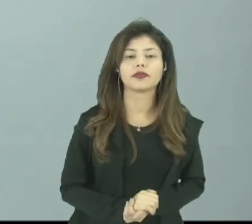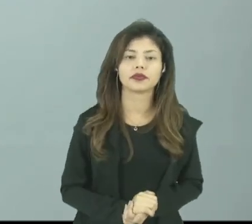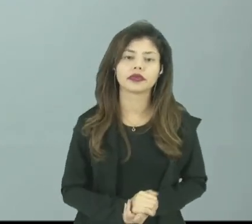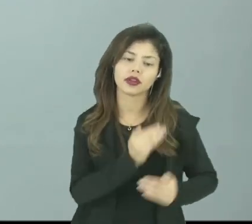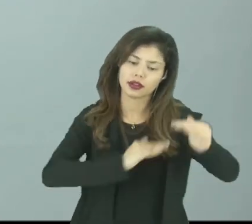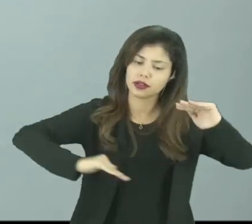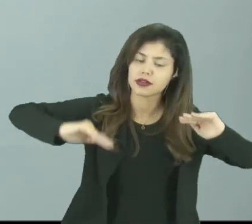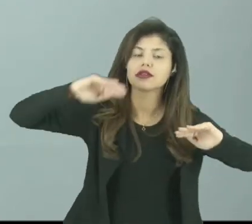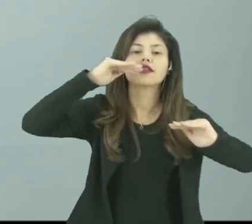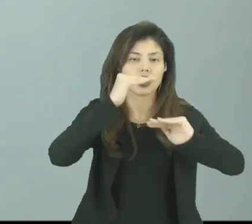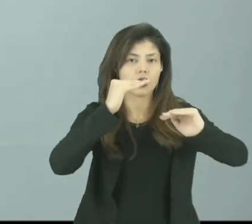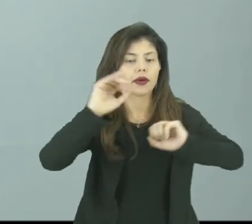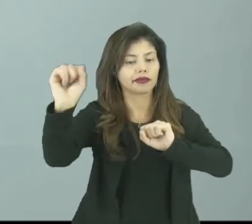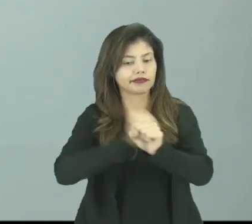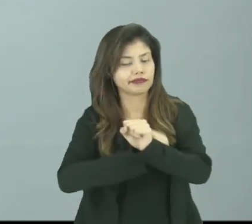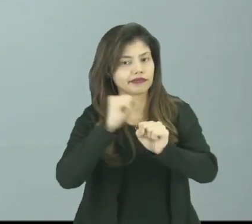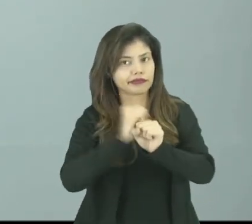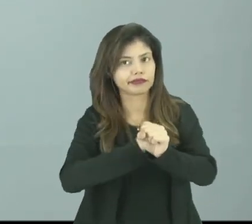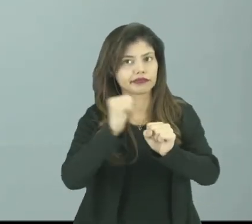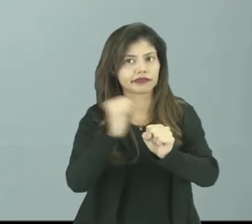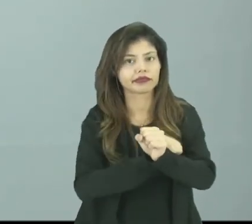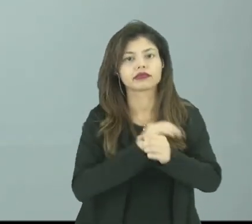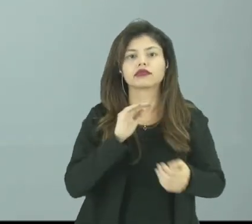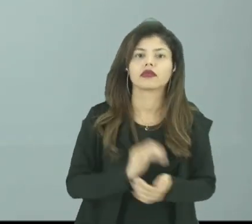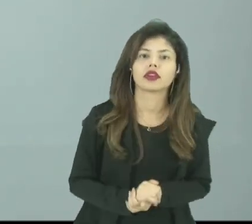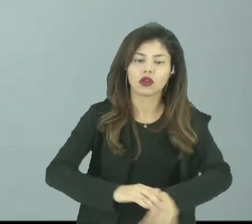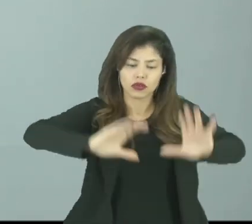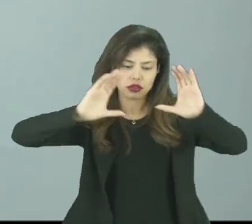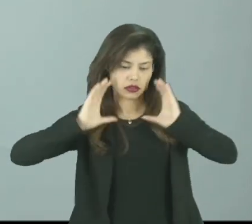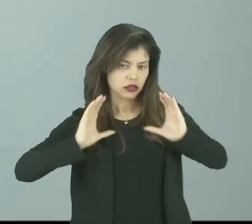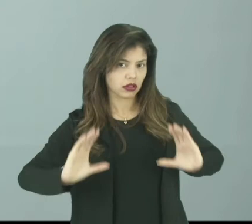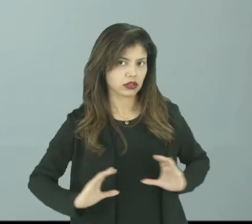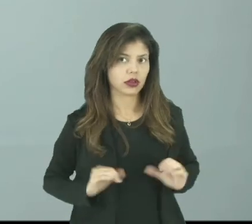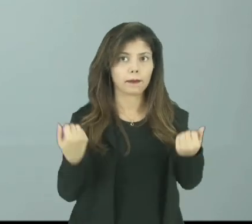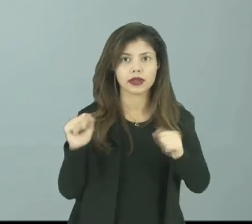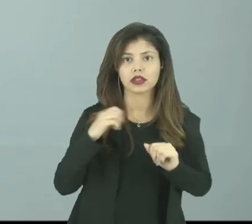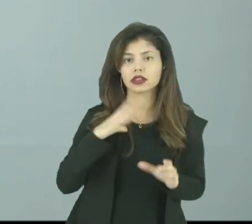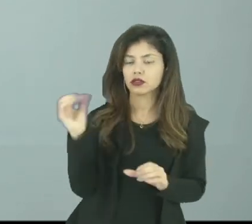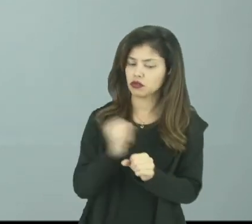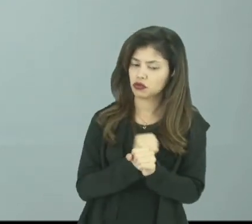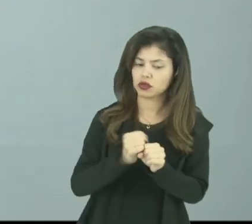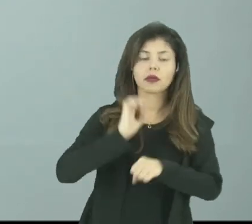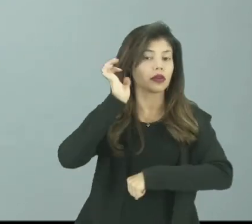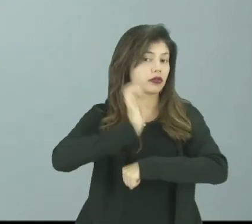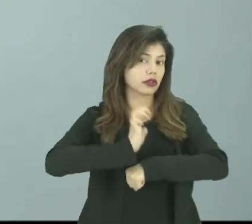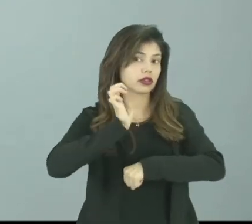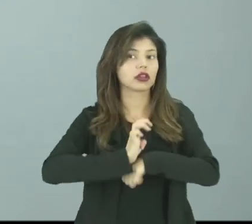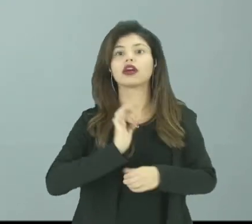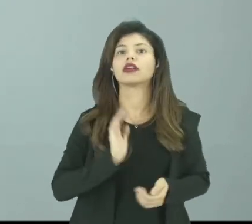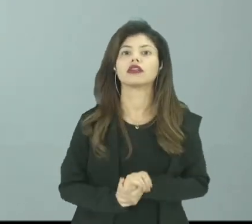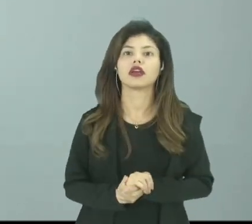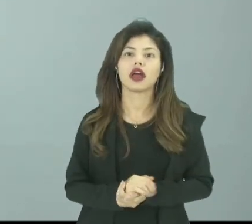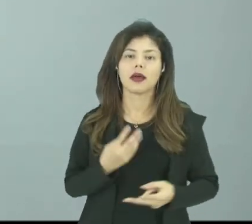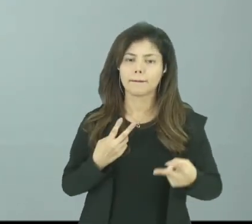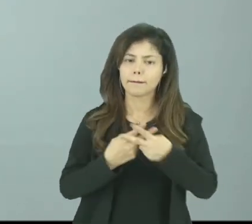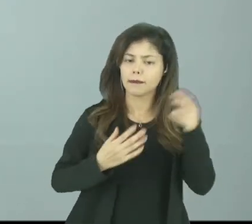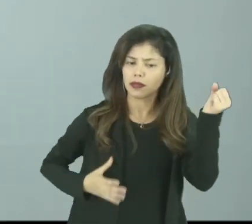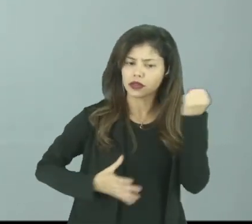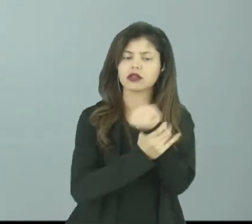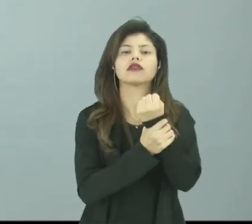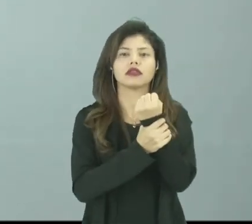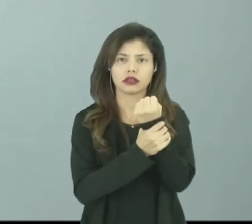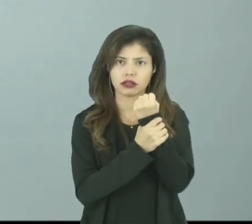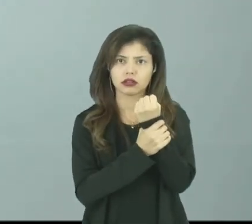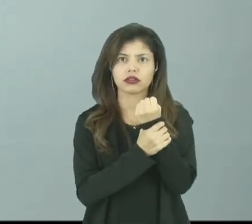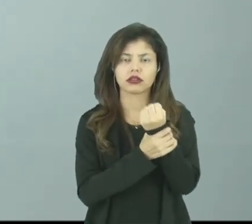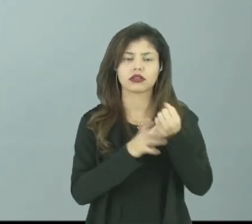dessa construção, né, o cidadão, ele precisa ser construído pelo Estado, ele precisa ser protegido, ele